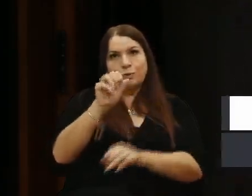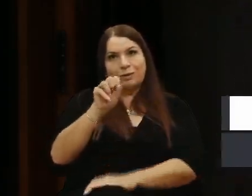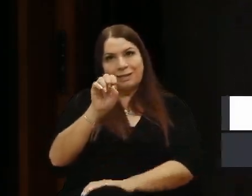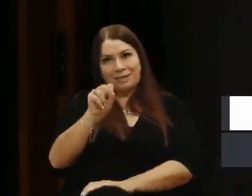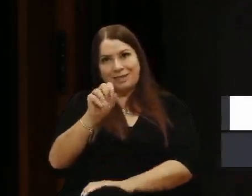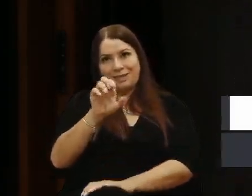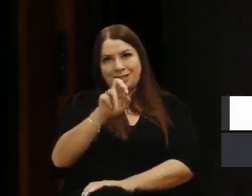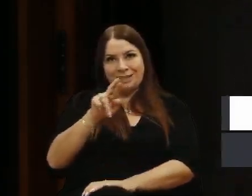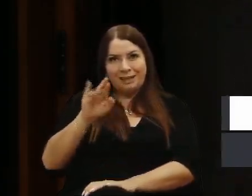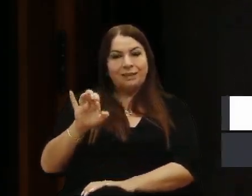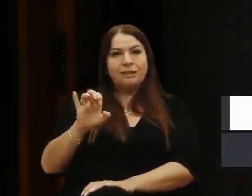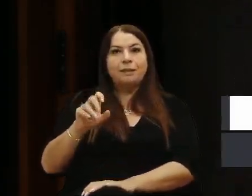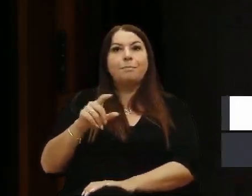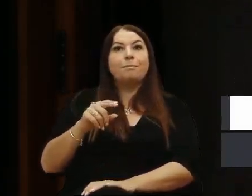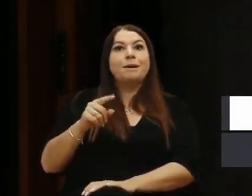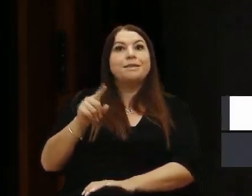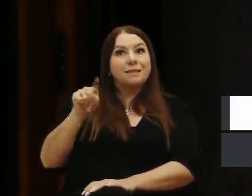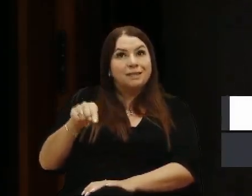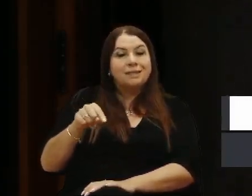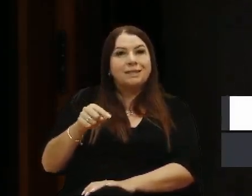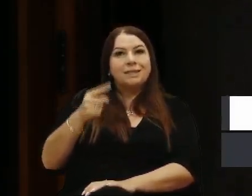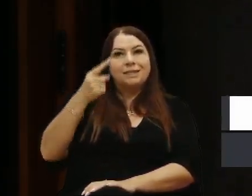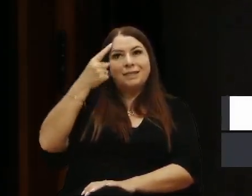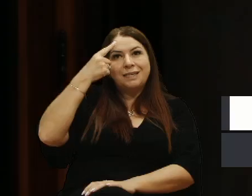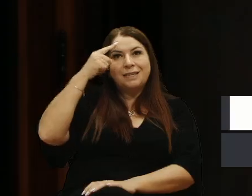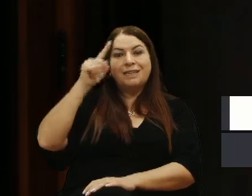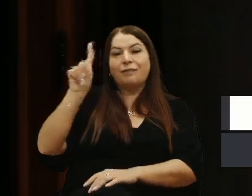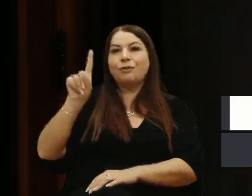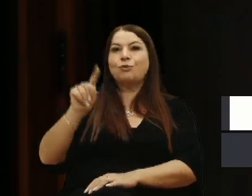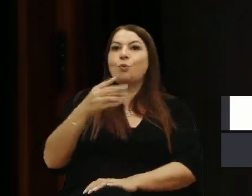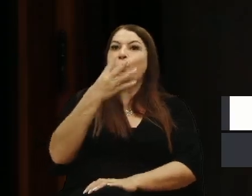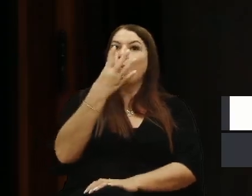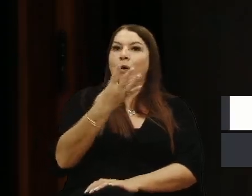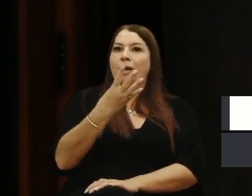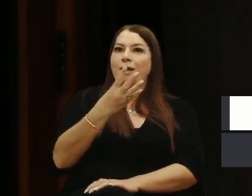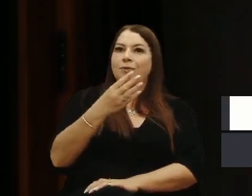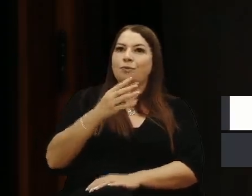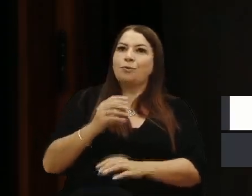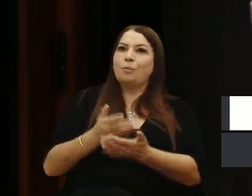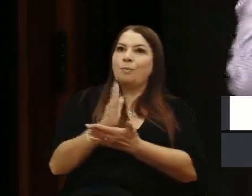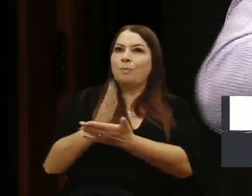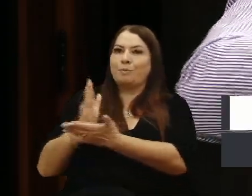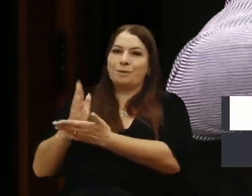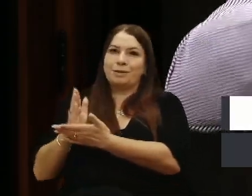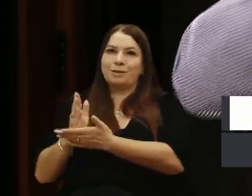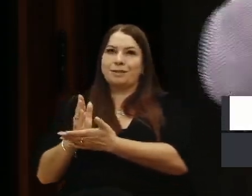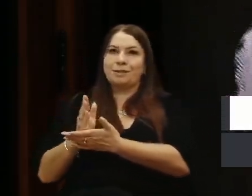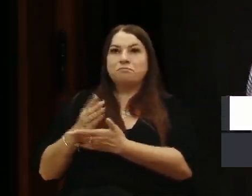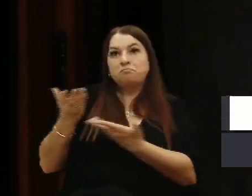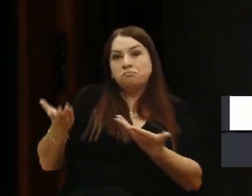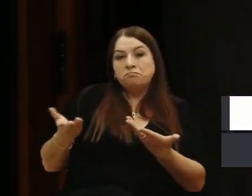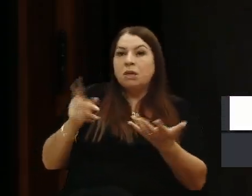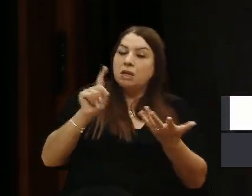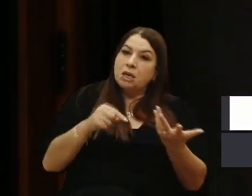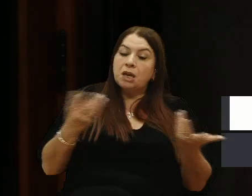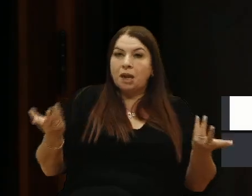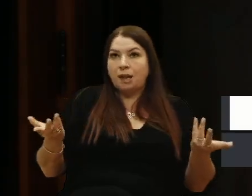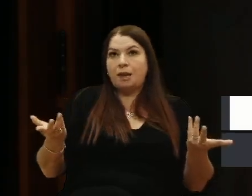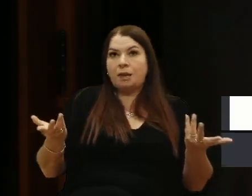mesmo assim se criam 4 progressões parciais e que é